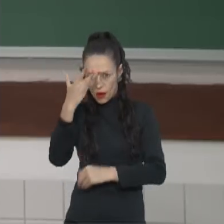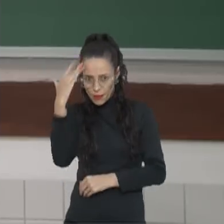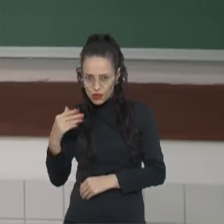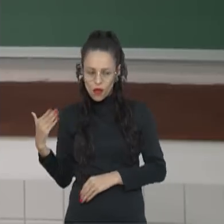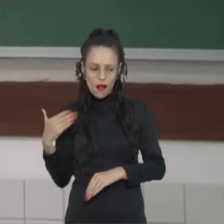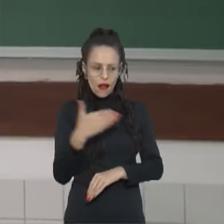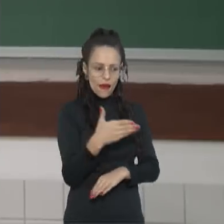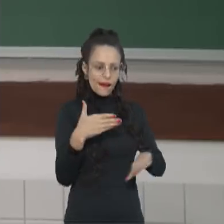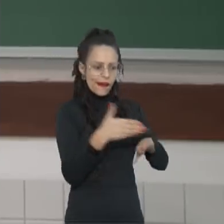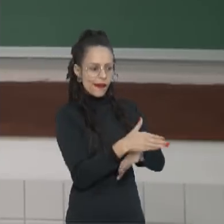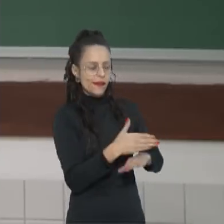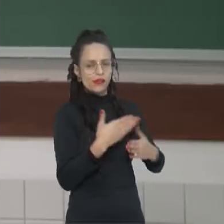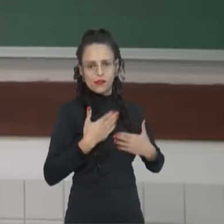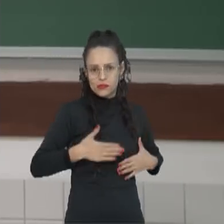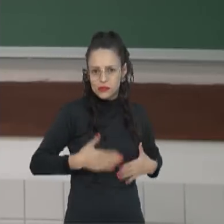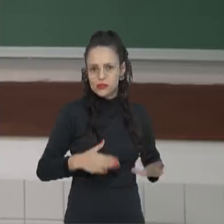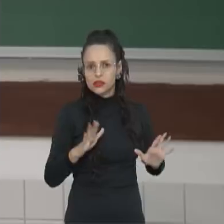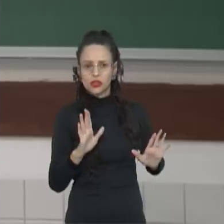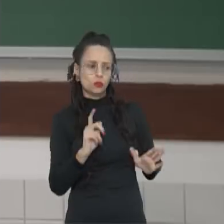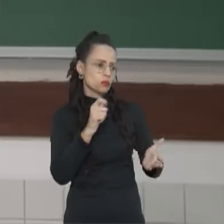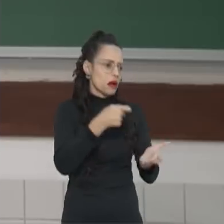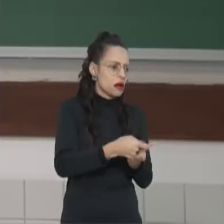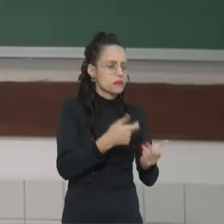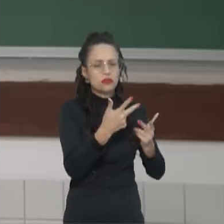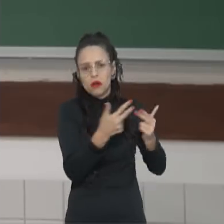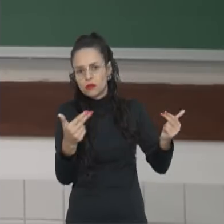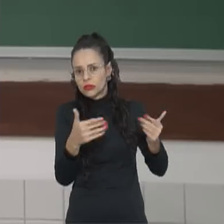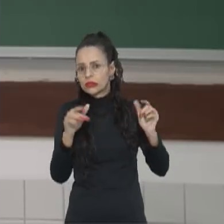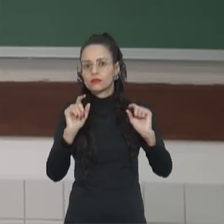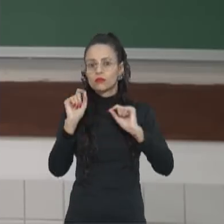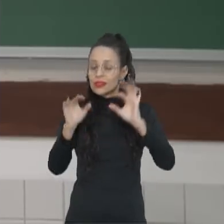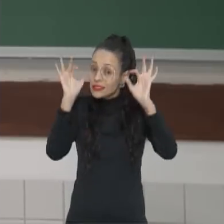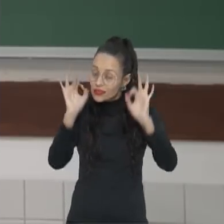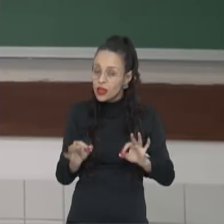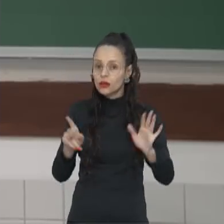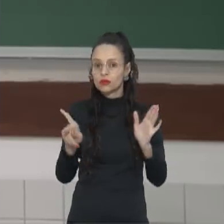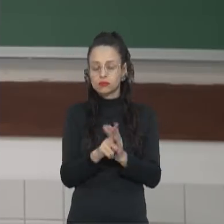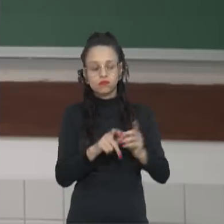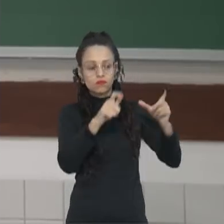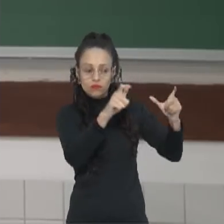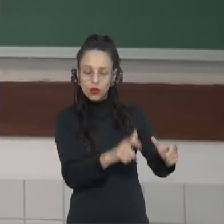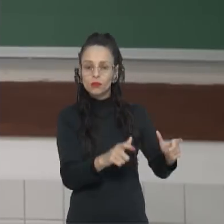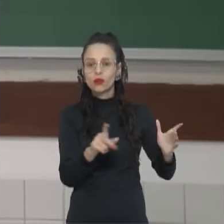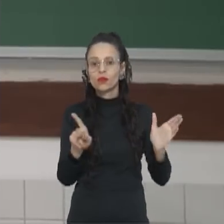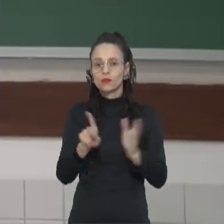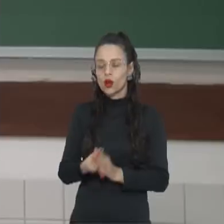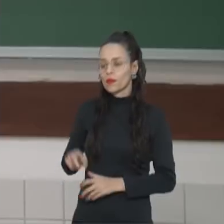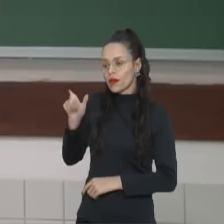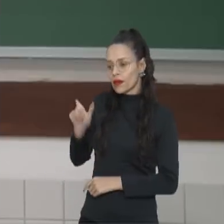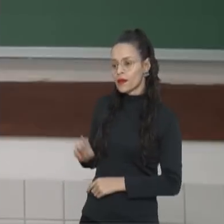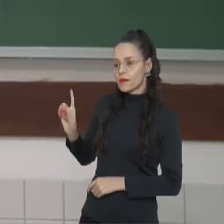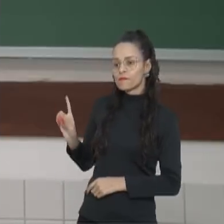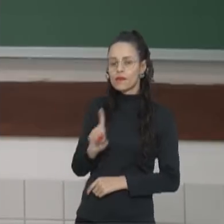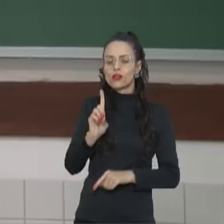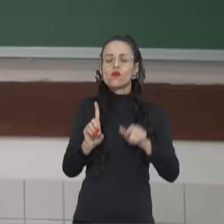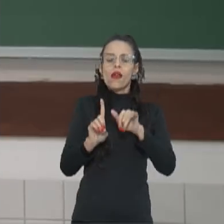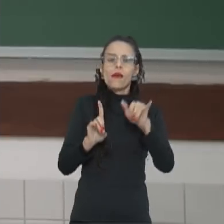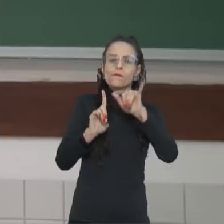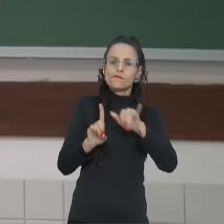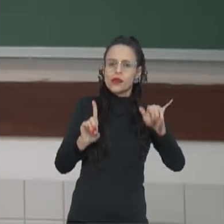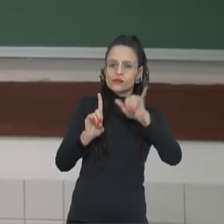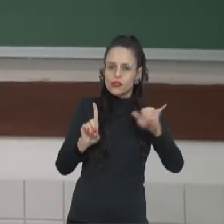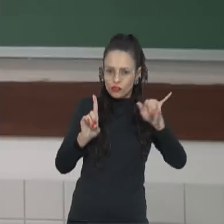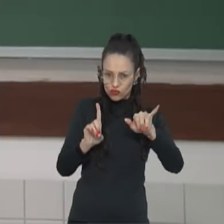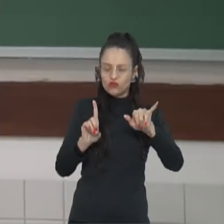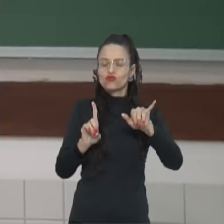chegar lá, como diz outro, ou com pagamento, mas o que é garantido que eram lugares para os chasques, né, ou chasques, e para